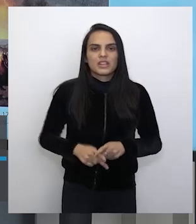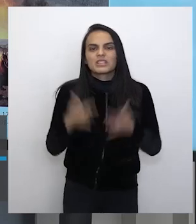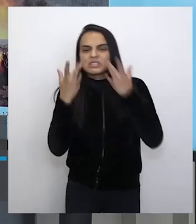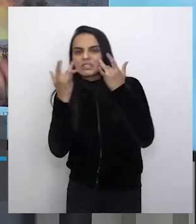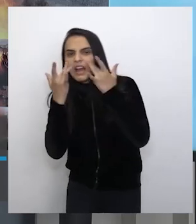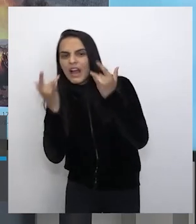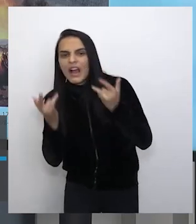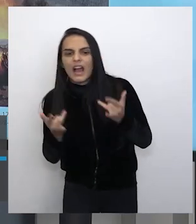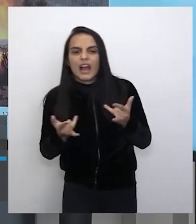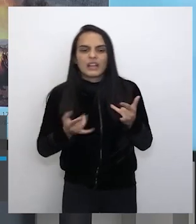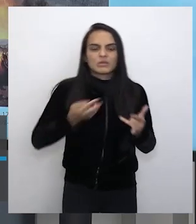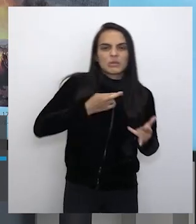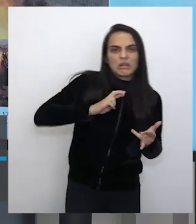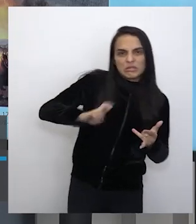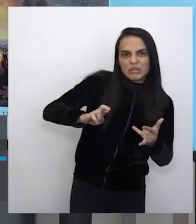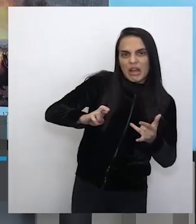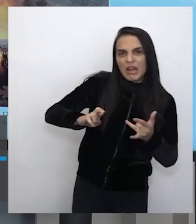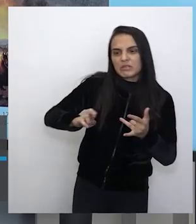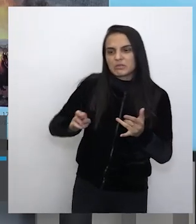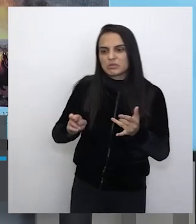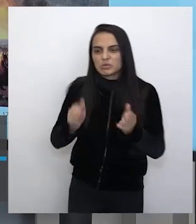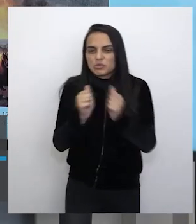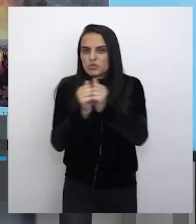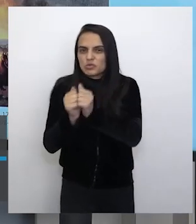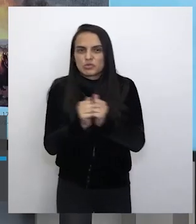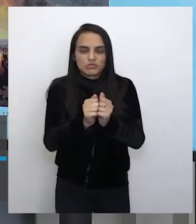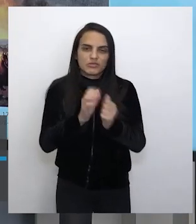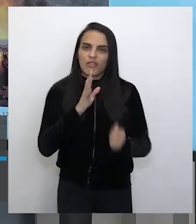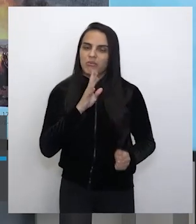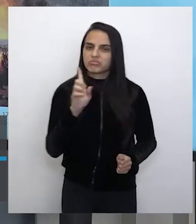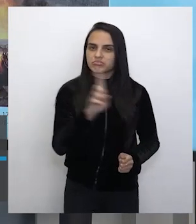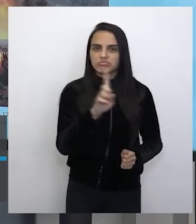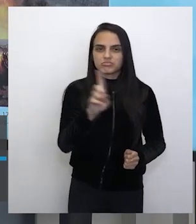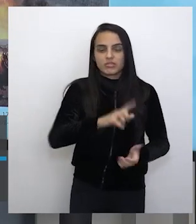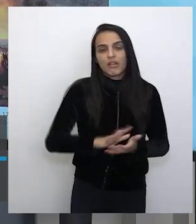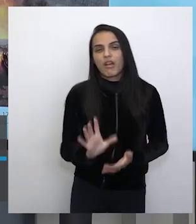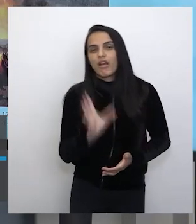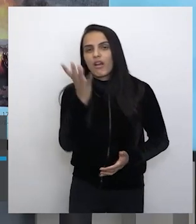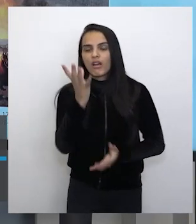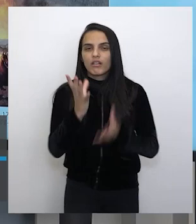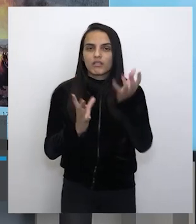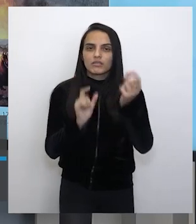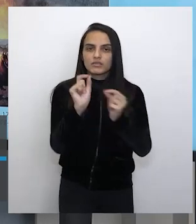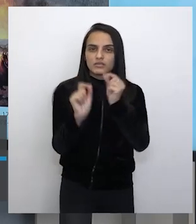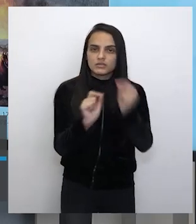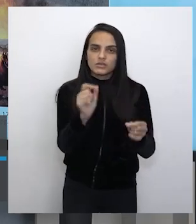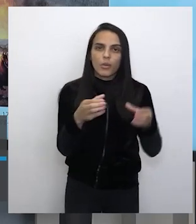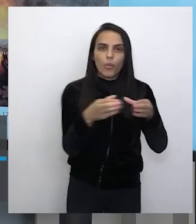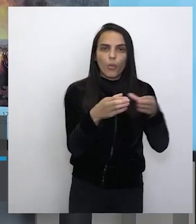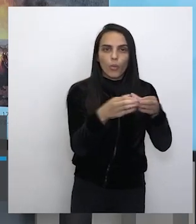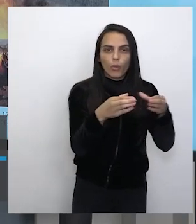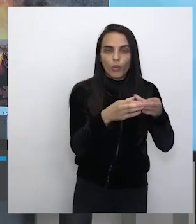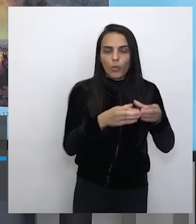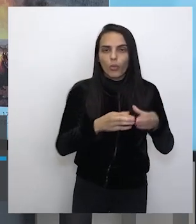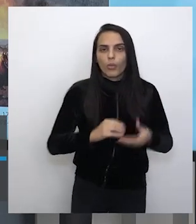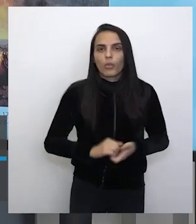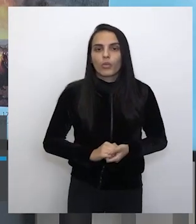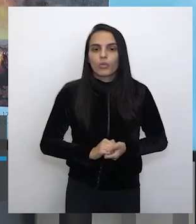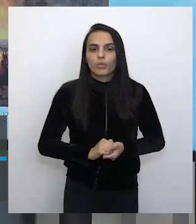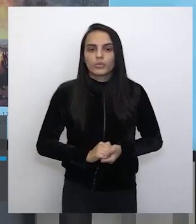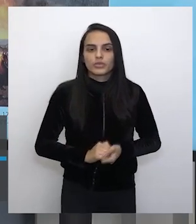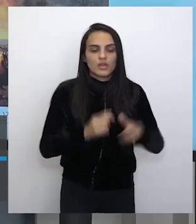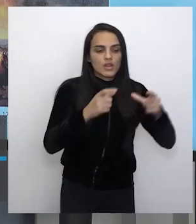teatro com religiosidade, essas coisas não. Então, o que que acontece? Esses grupos de saltimbancos, eles começam a andar de